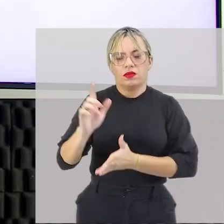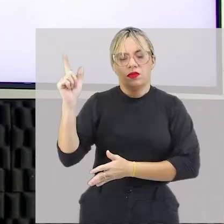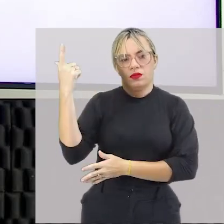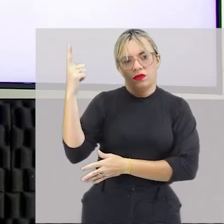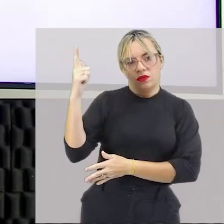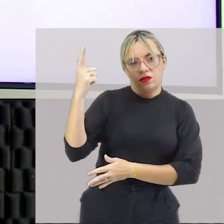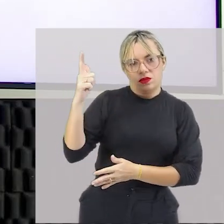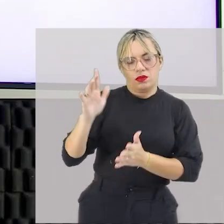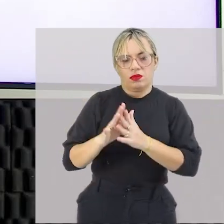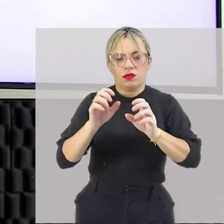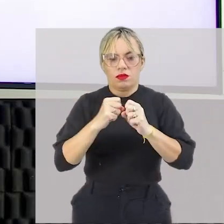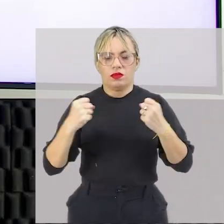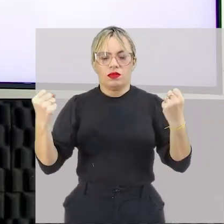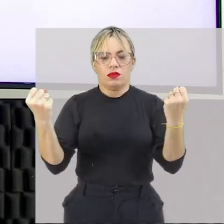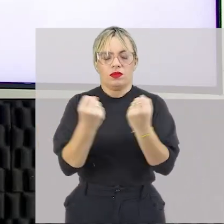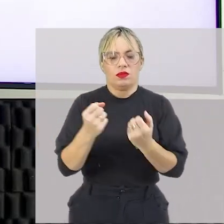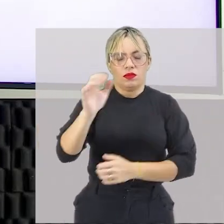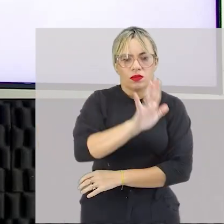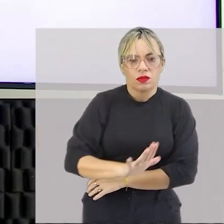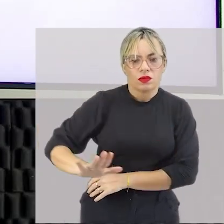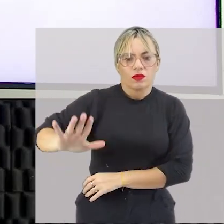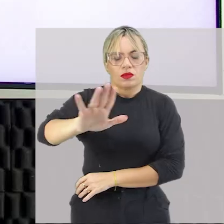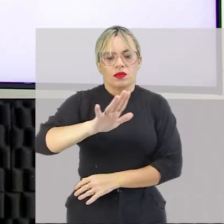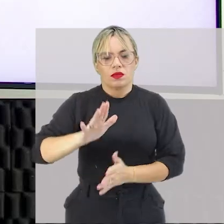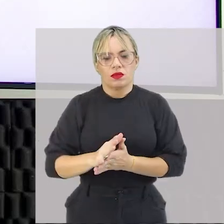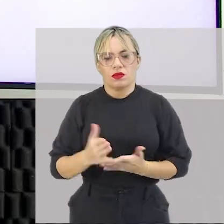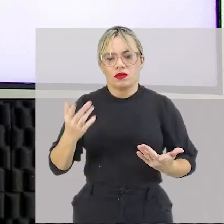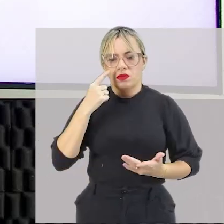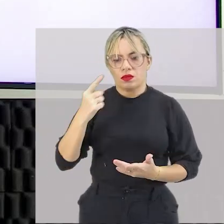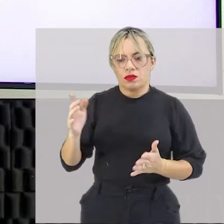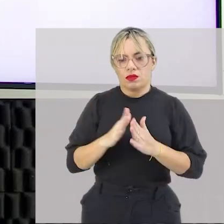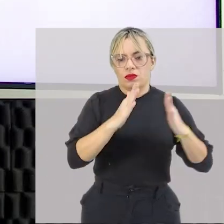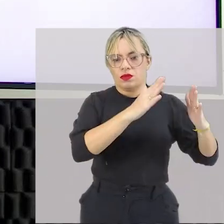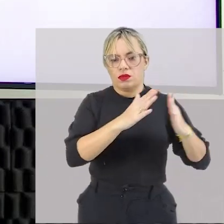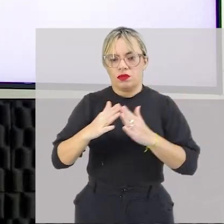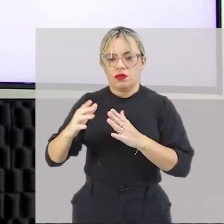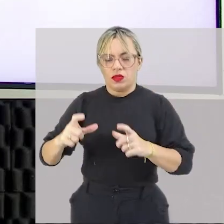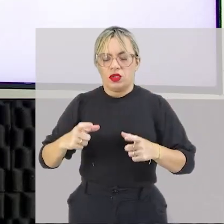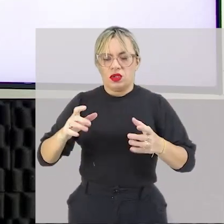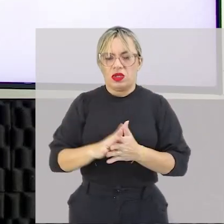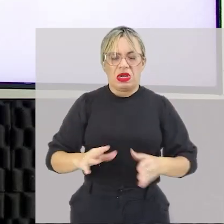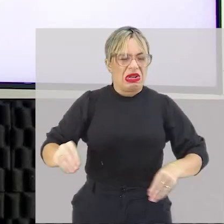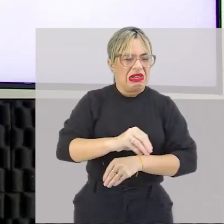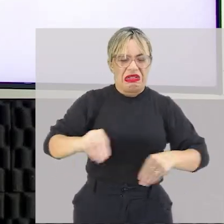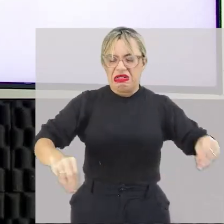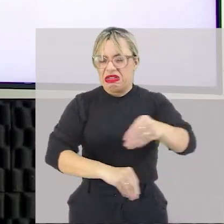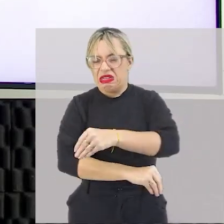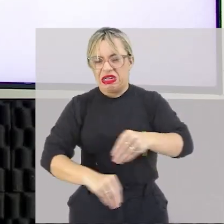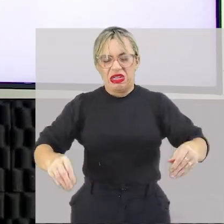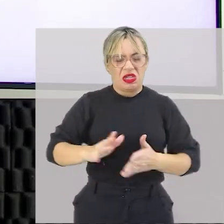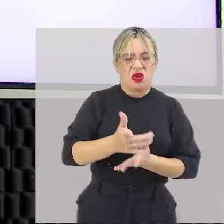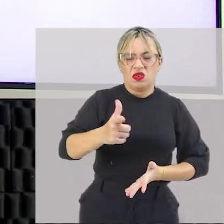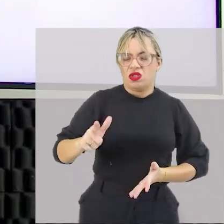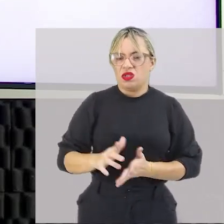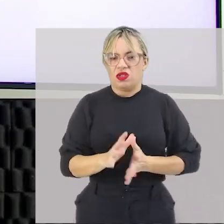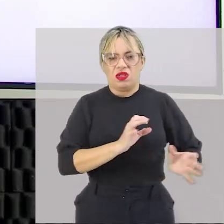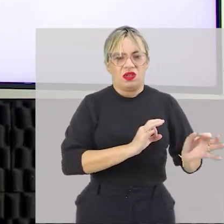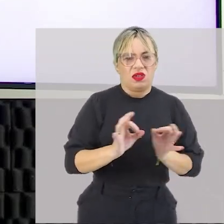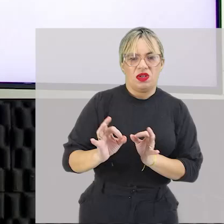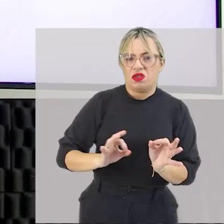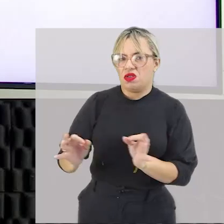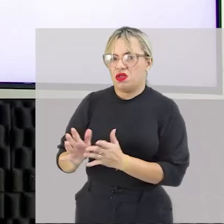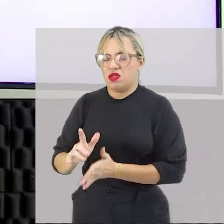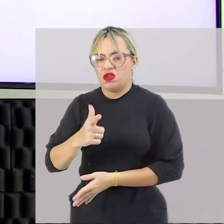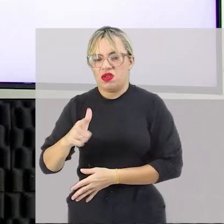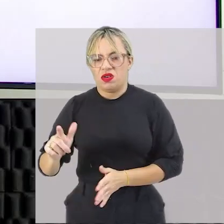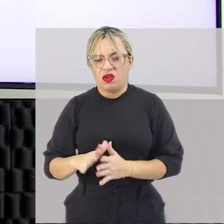geográfica, socioespacial, beleza? A favela é vista como um lugar sem ordem. Então, geralmente as pessoas olham a favela e imaginam que é um